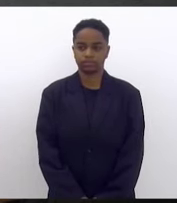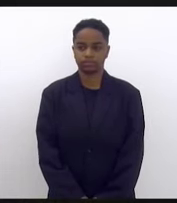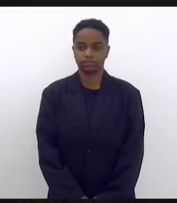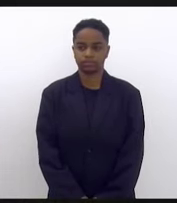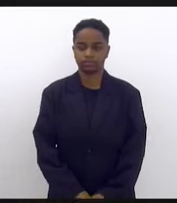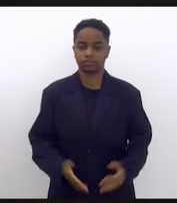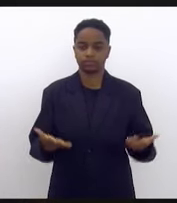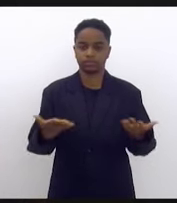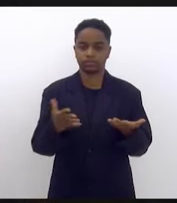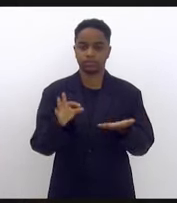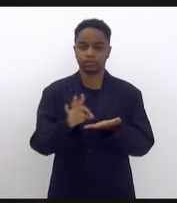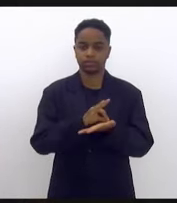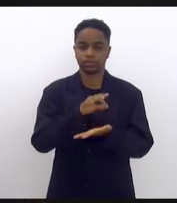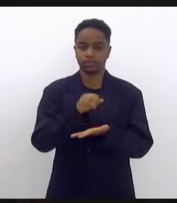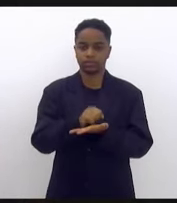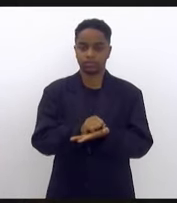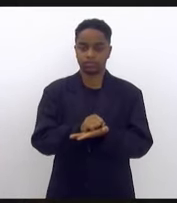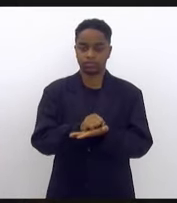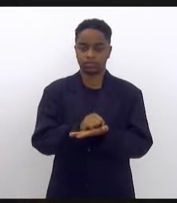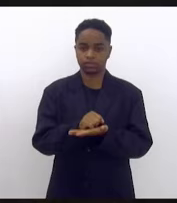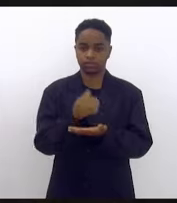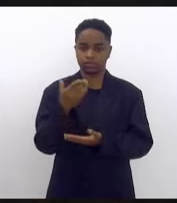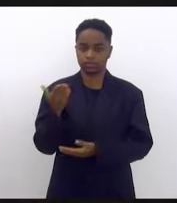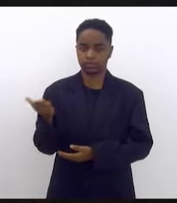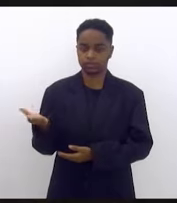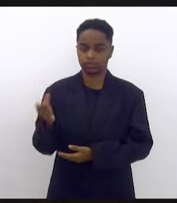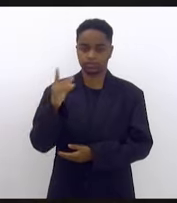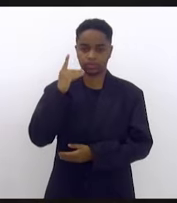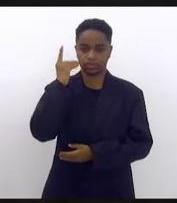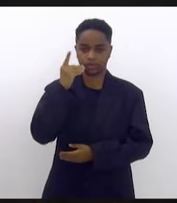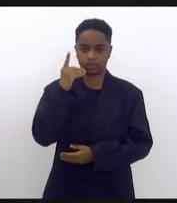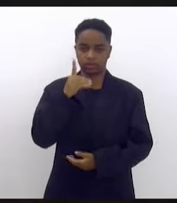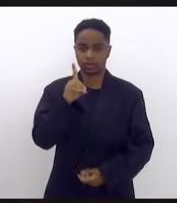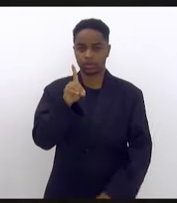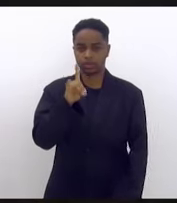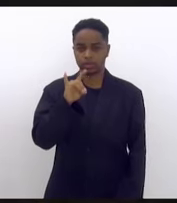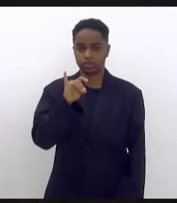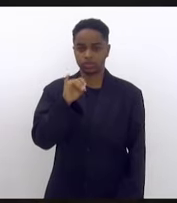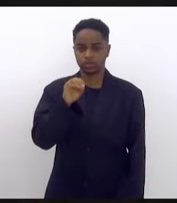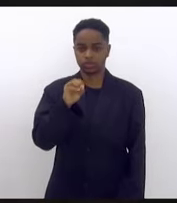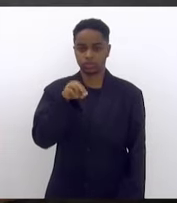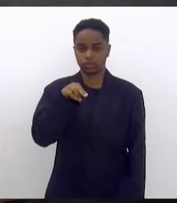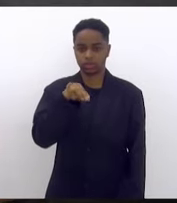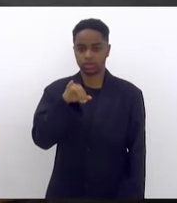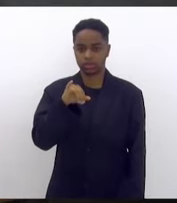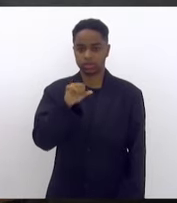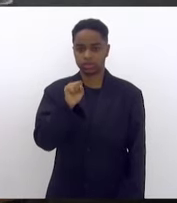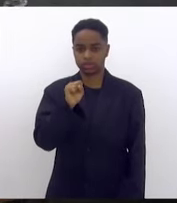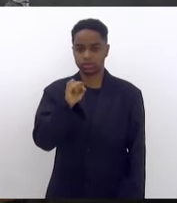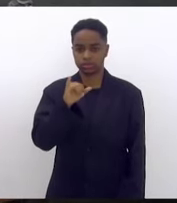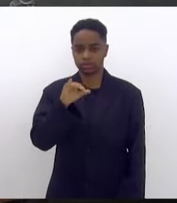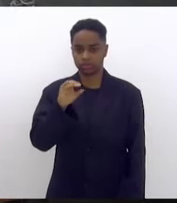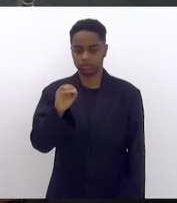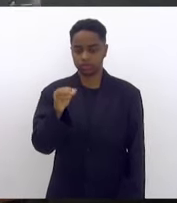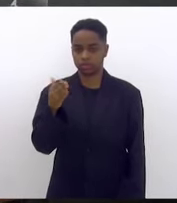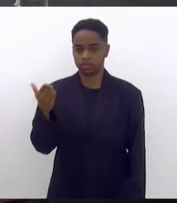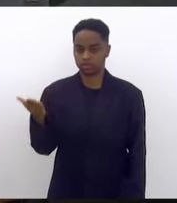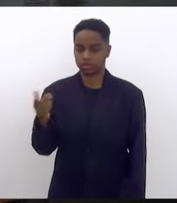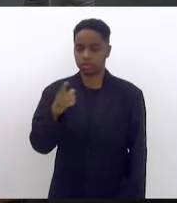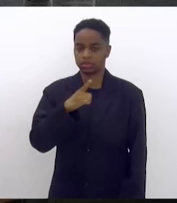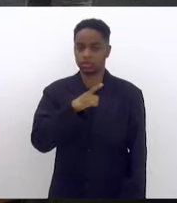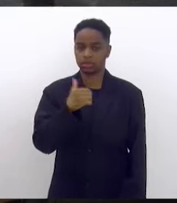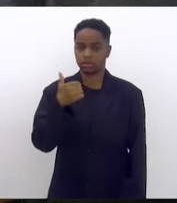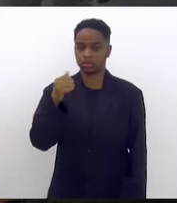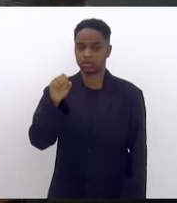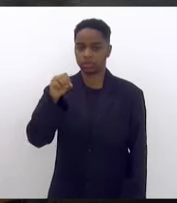Próximo orador inscrito é o nobre deputado Dionísio Lins. Vossa Excelência dispõe